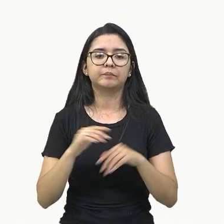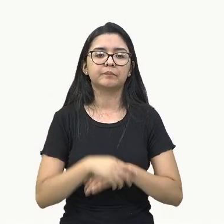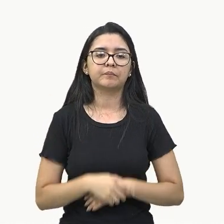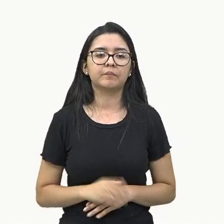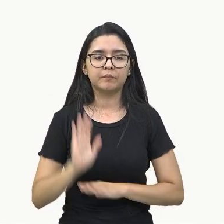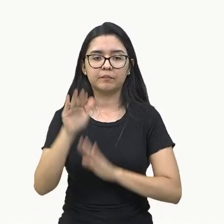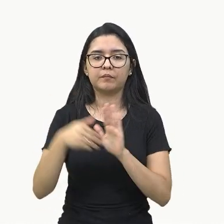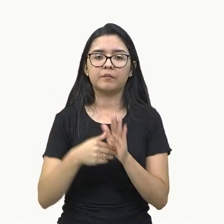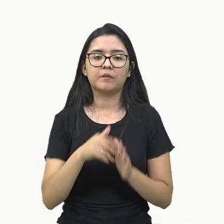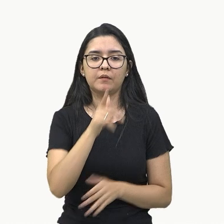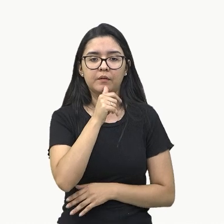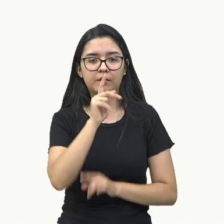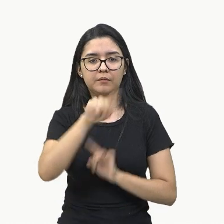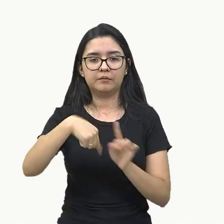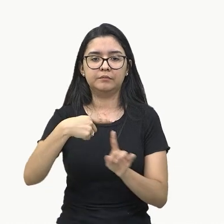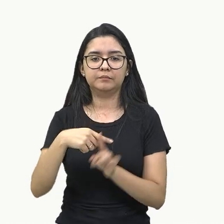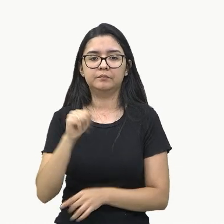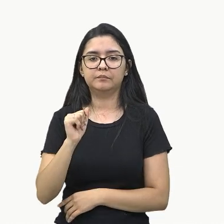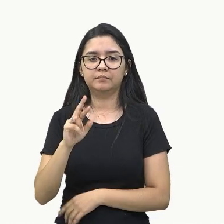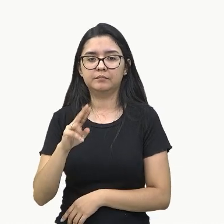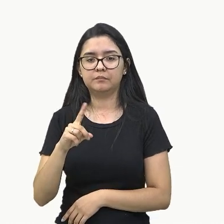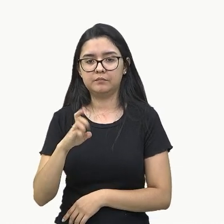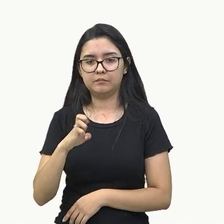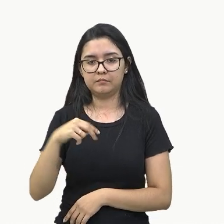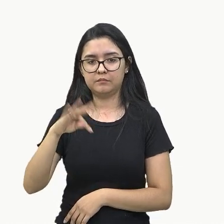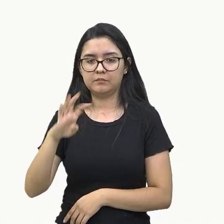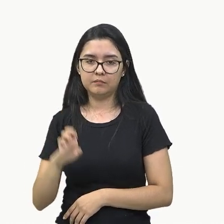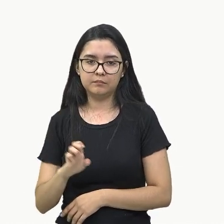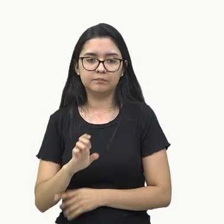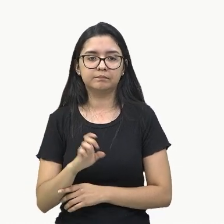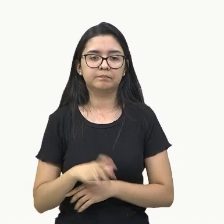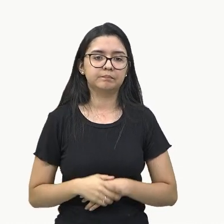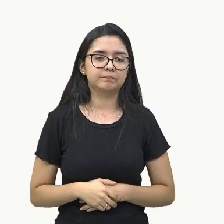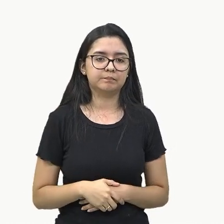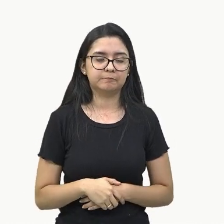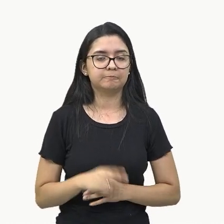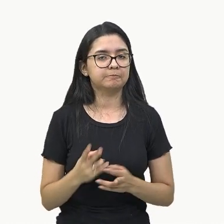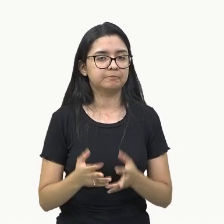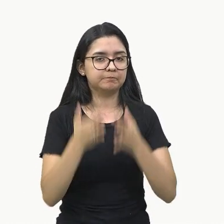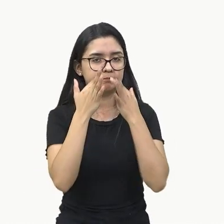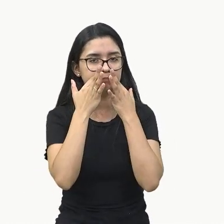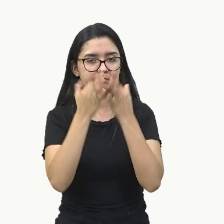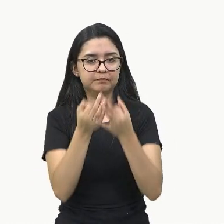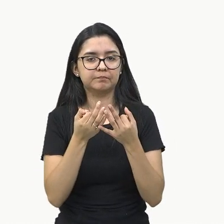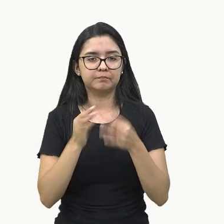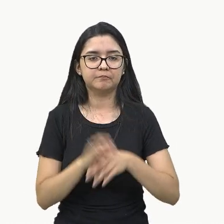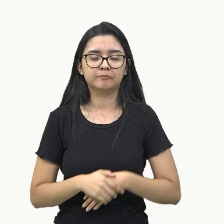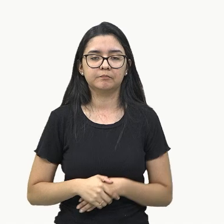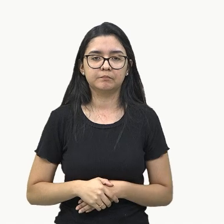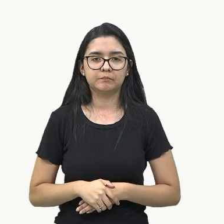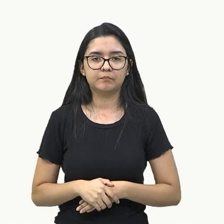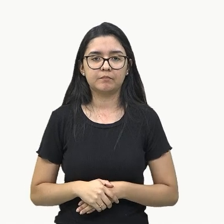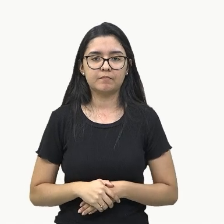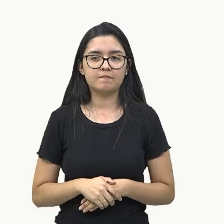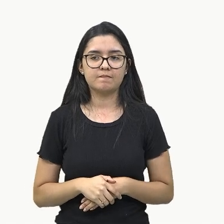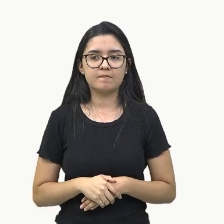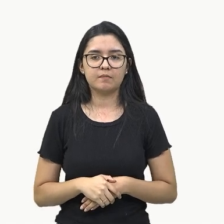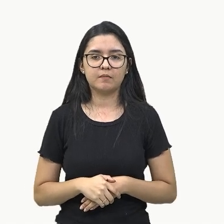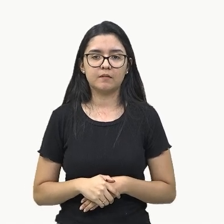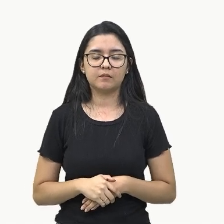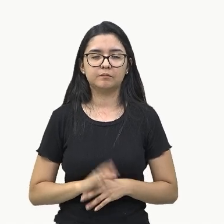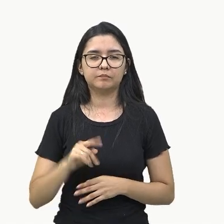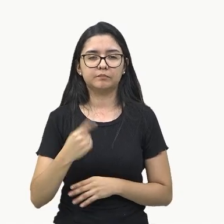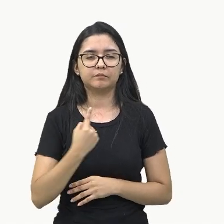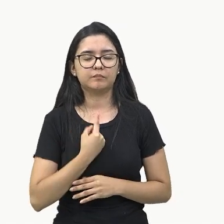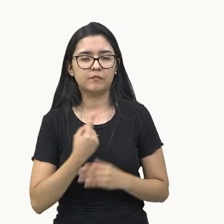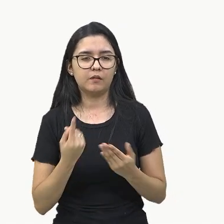ver que um dos A's precisa desaparecer. Muito atentos para isso, tá? Só para a gente ver